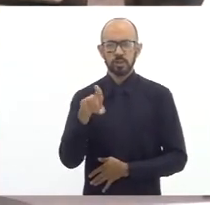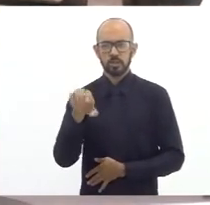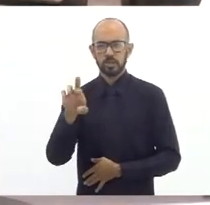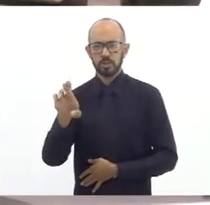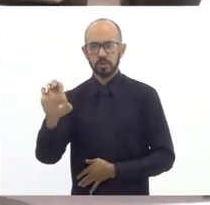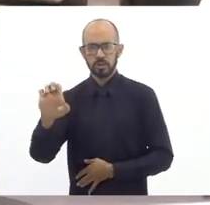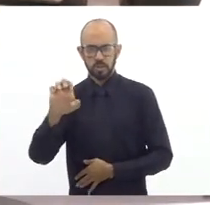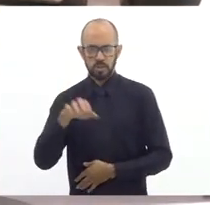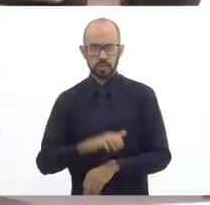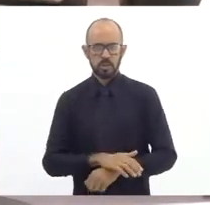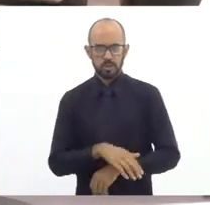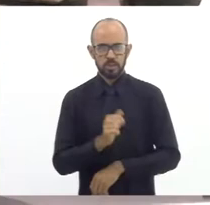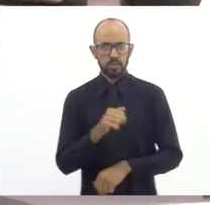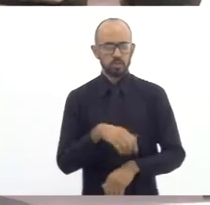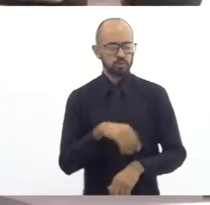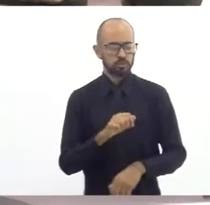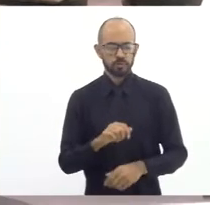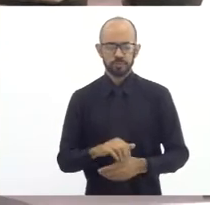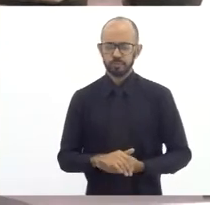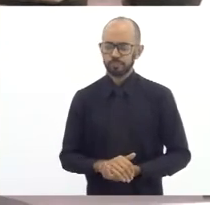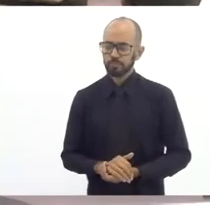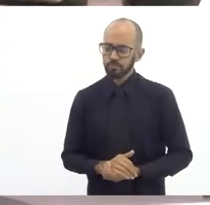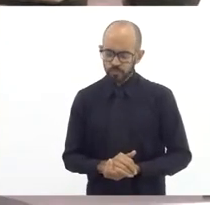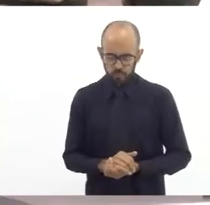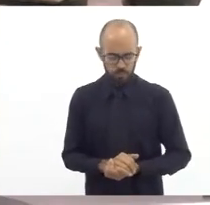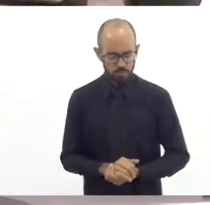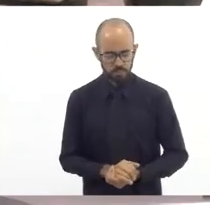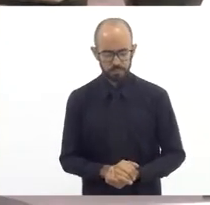pergunta formulada pelo deputado Dionísio Lins.